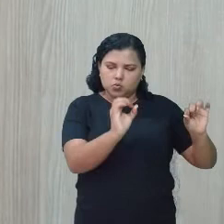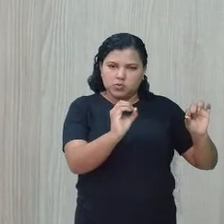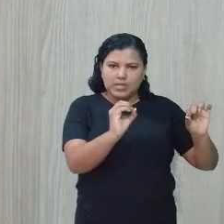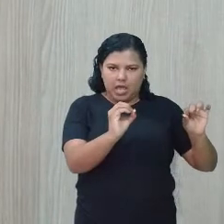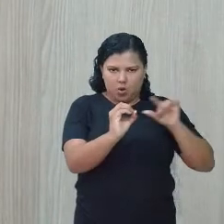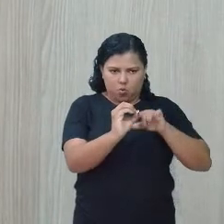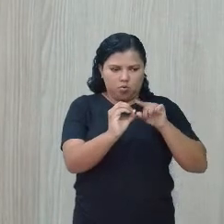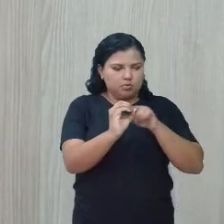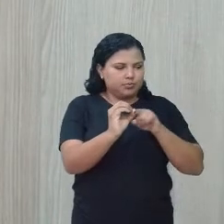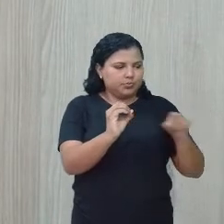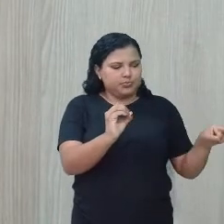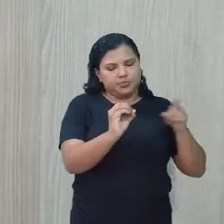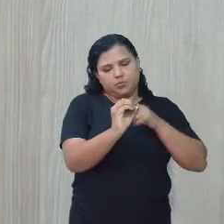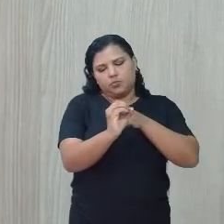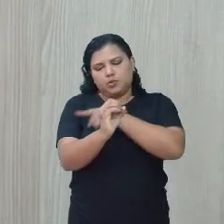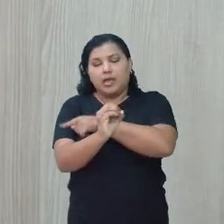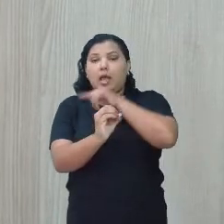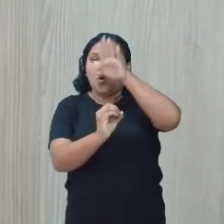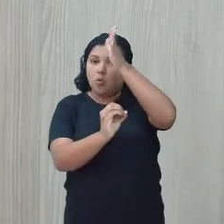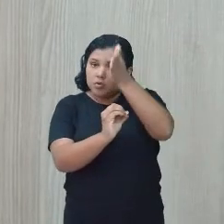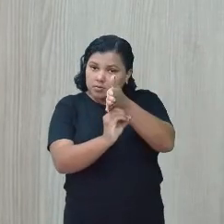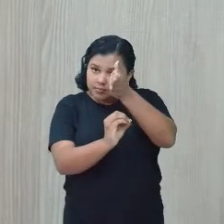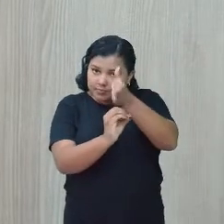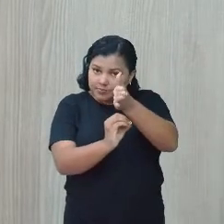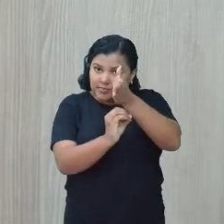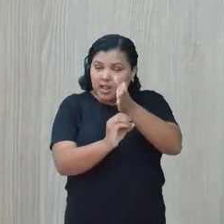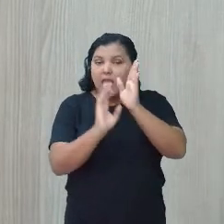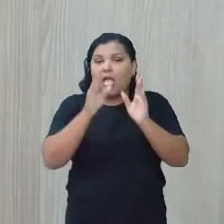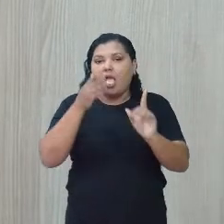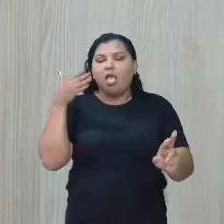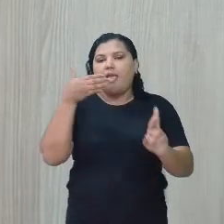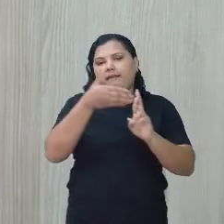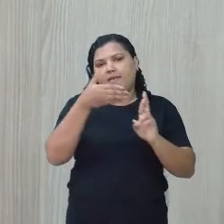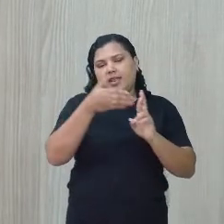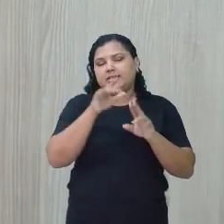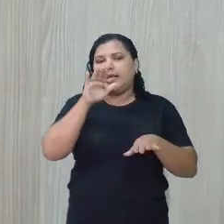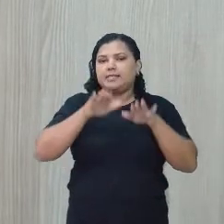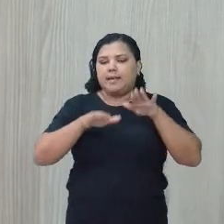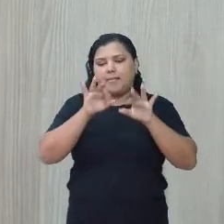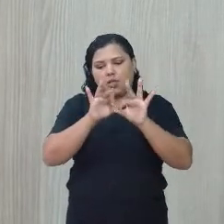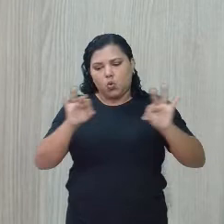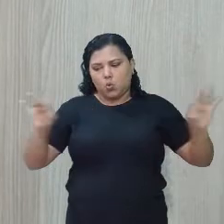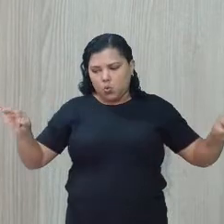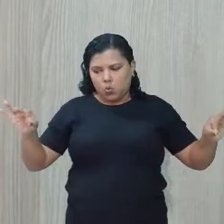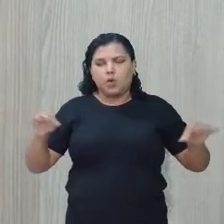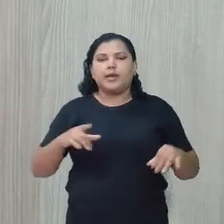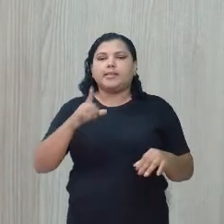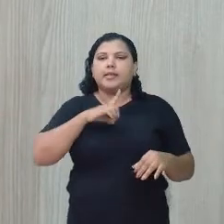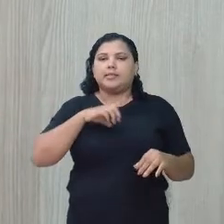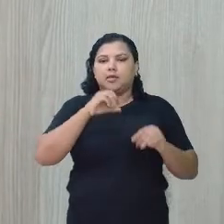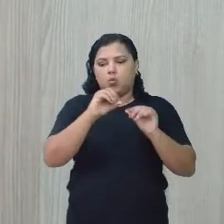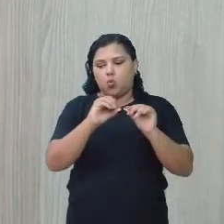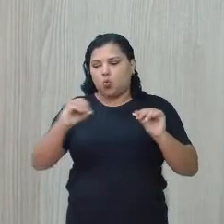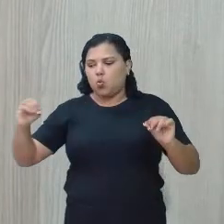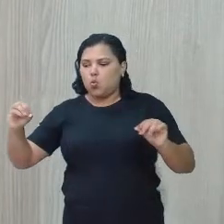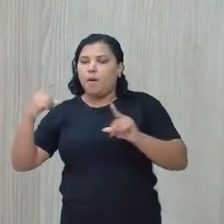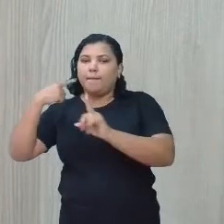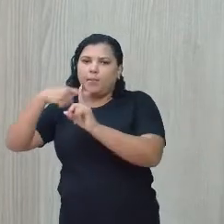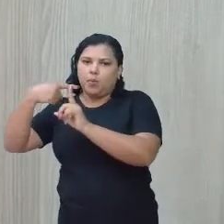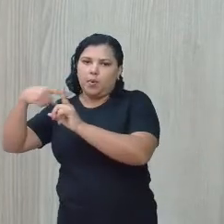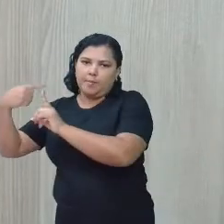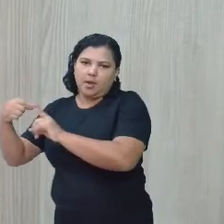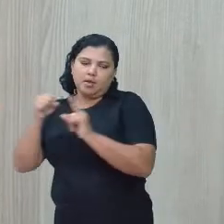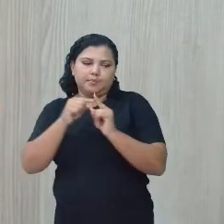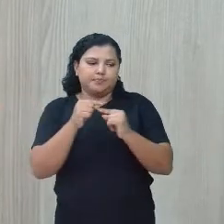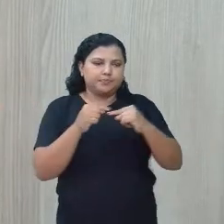zero seria o marco, né? Seria o ponto de referência. E a simetria vem sobre essa distância. Então, a gente tem aí os números positivos e negativos